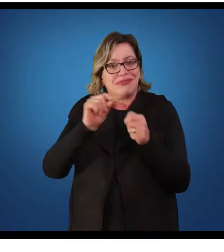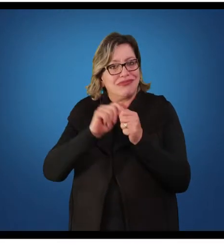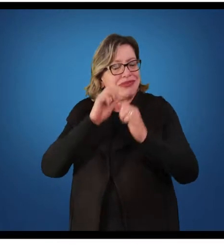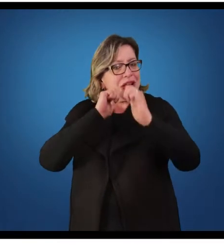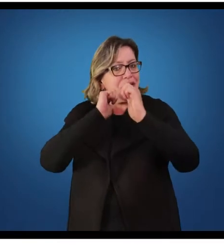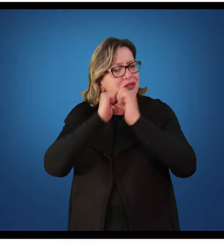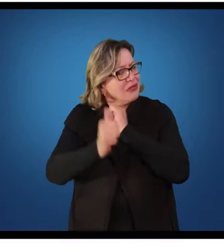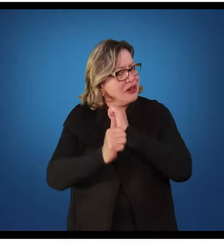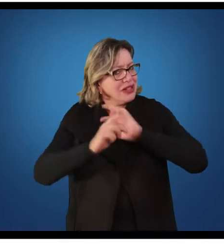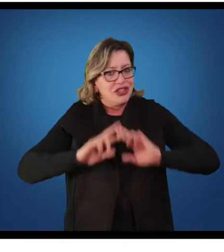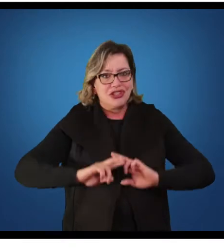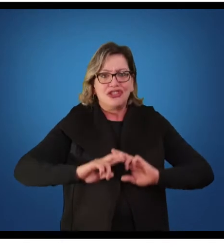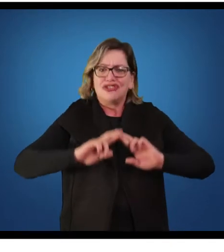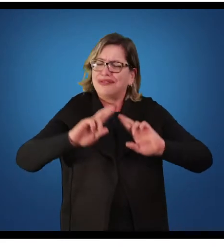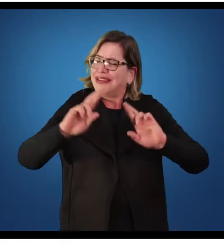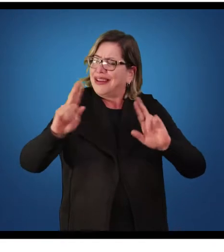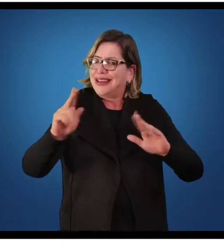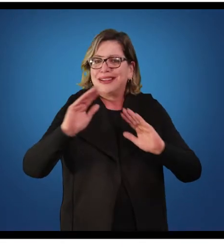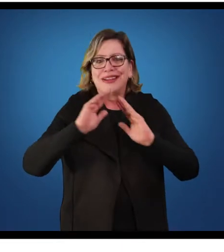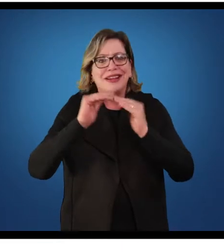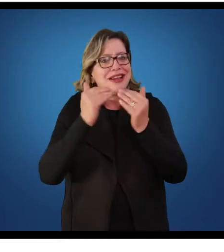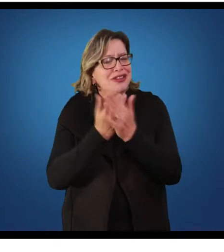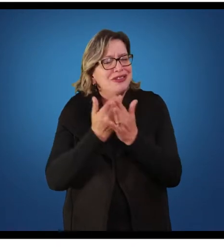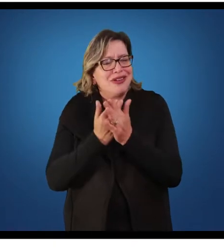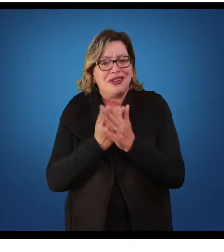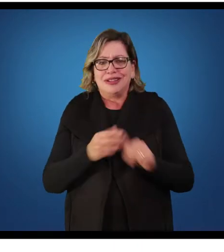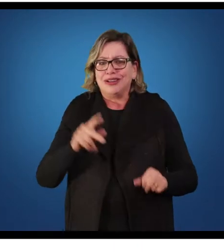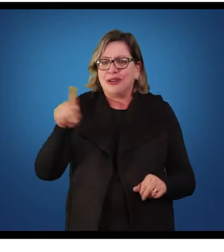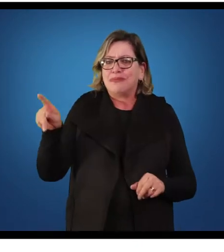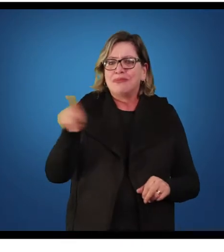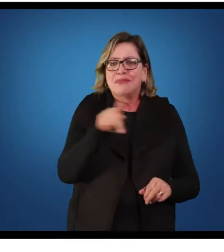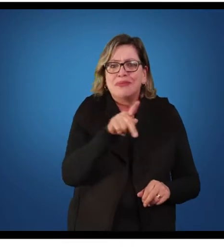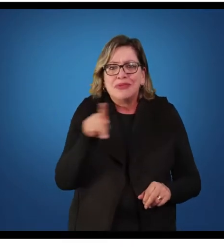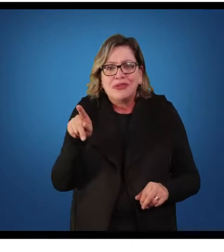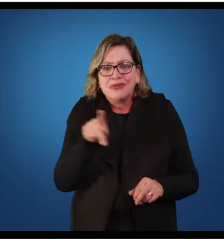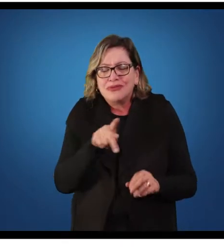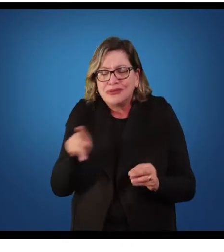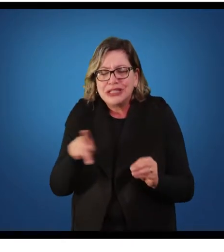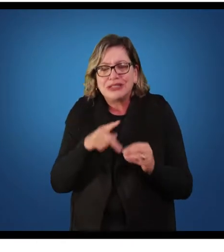é o nosso caso enquanto professores de escola,